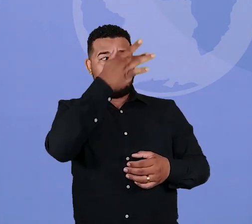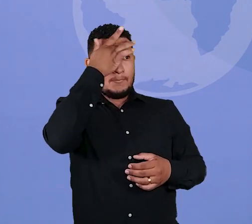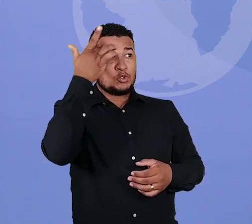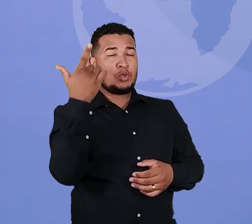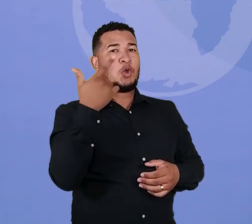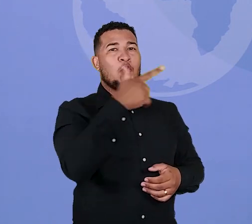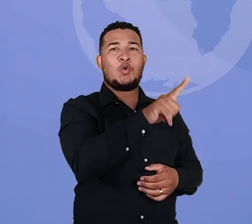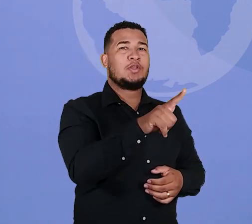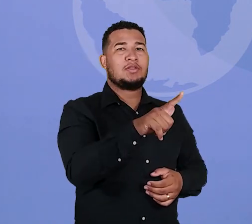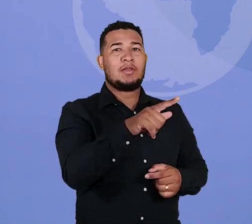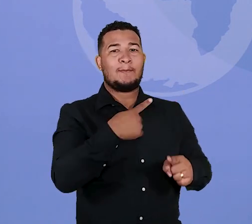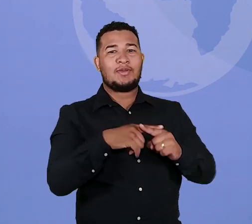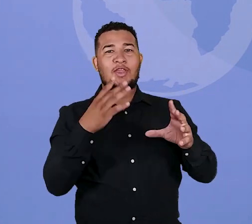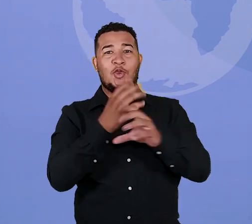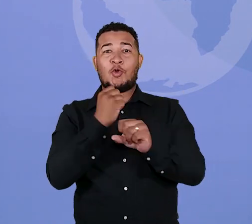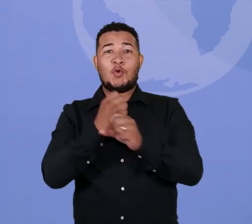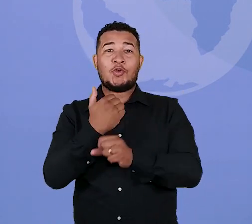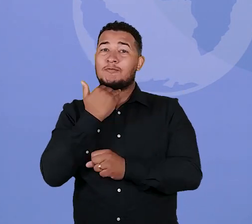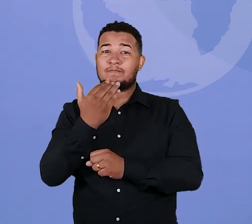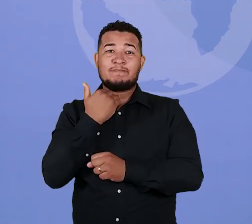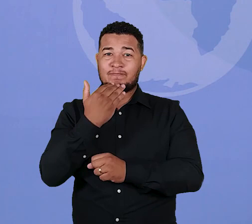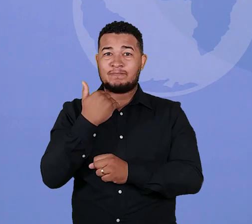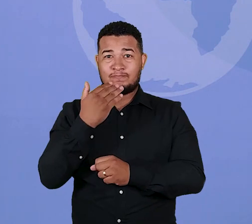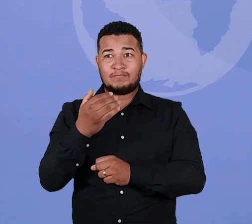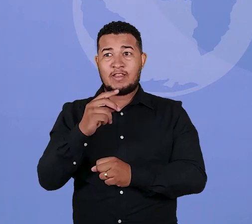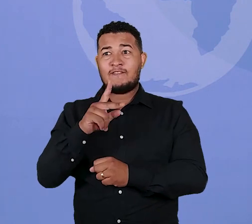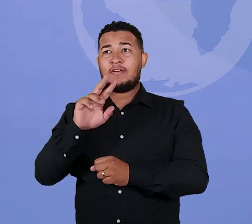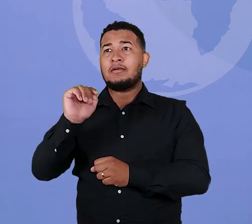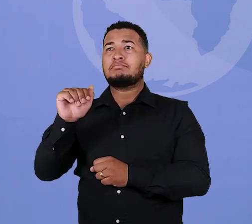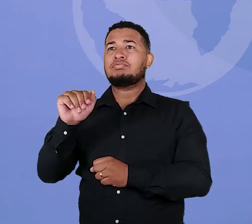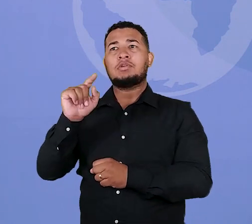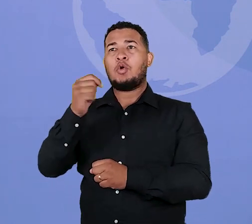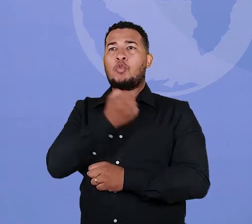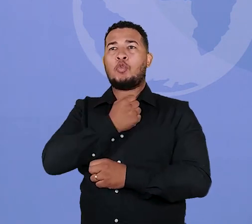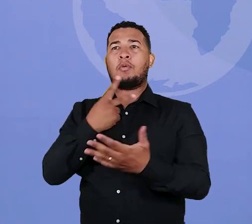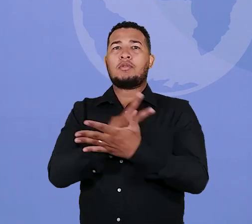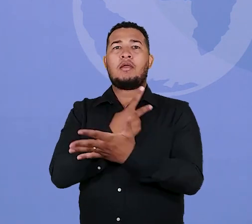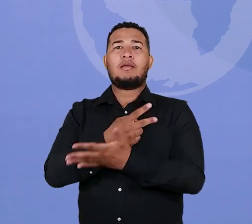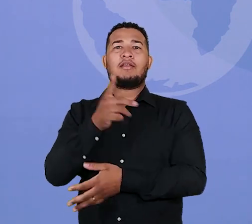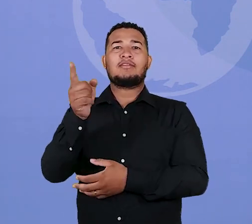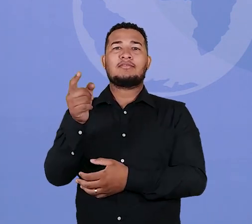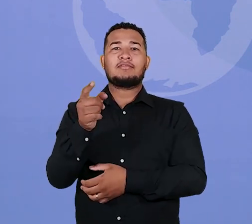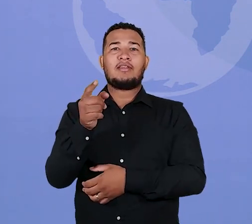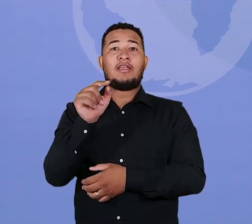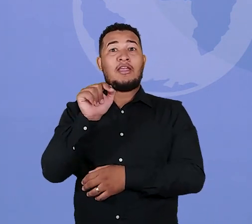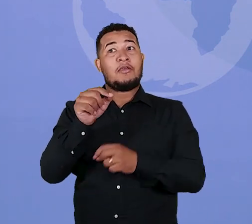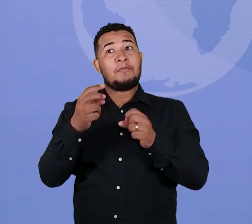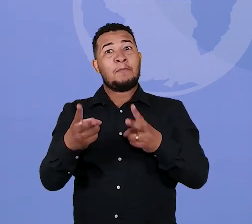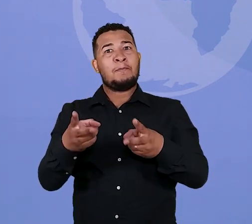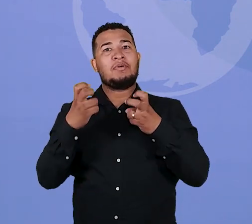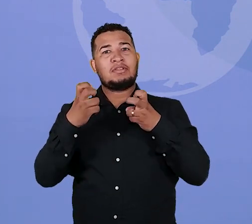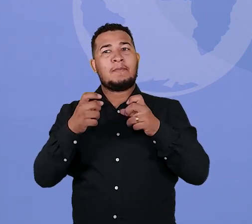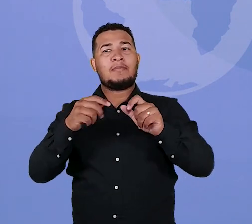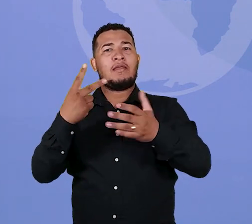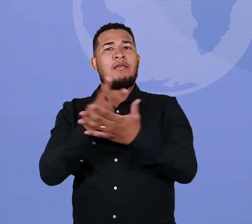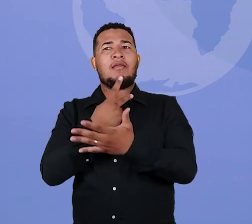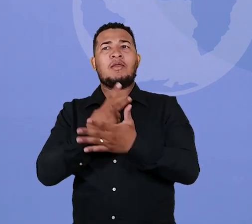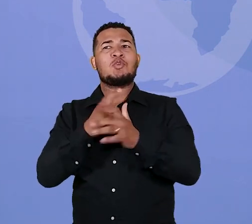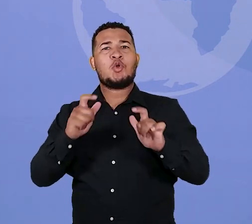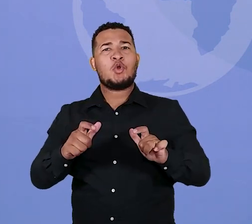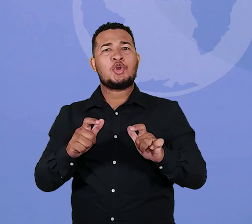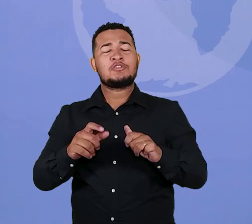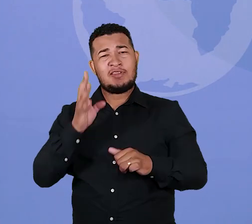pessoa. Por quê? Porque a conta não vai bater. Ele vai te acusar. O número está errado e você vai ver ali onde está